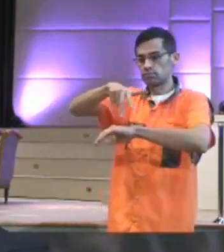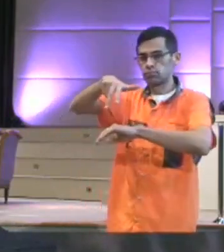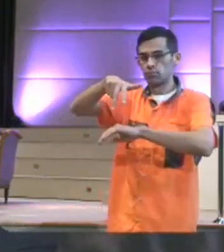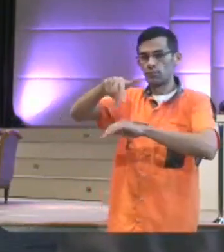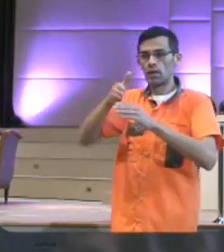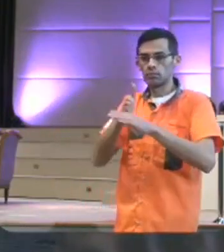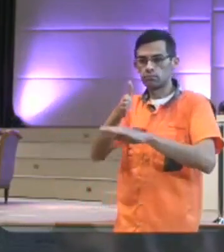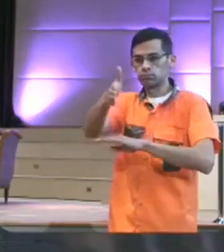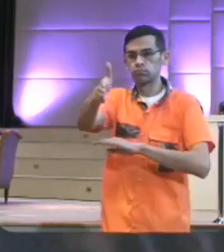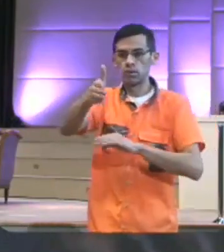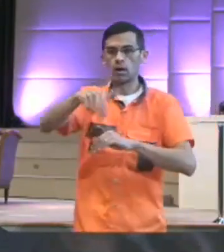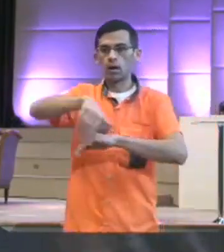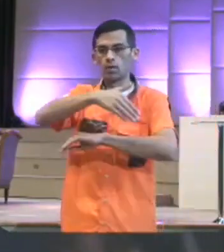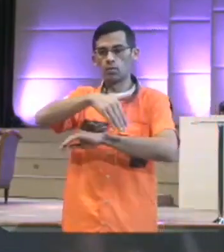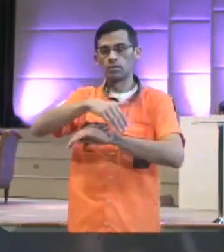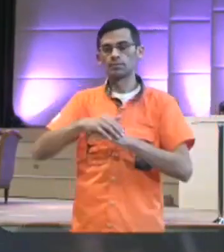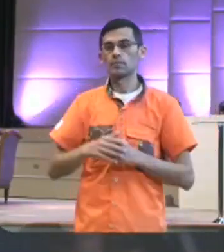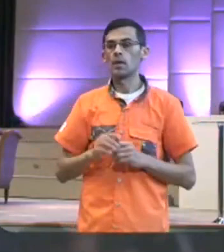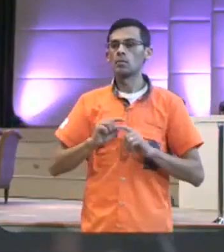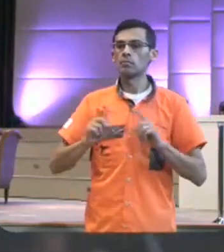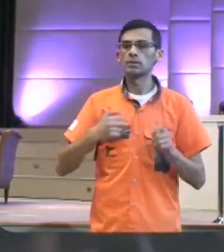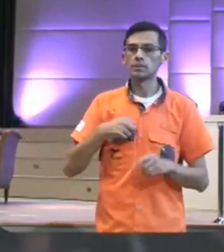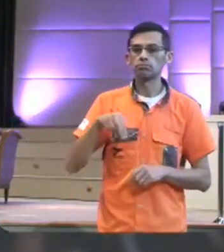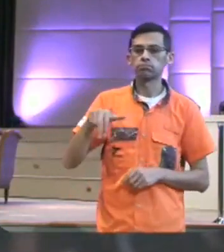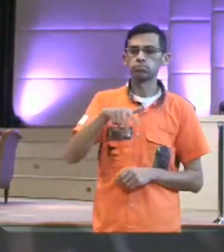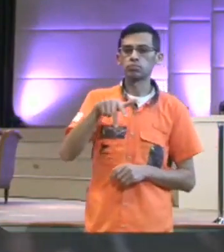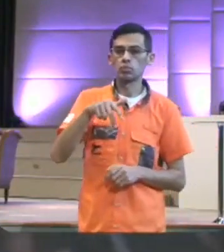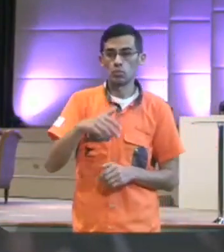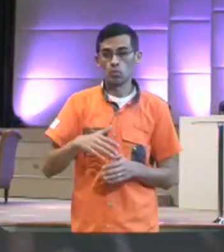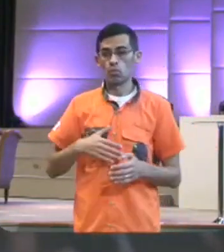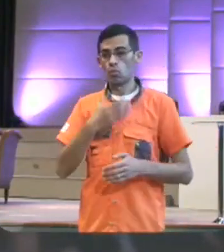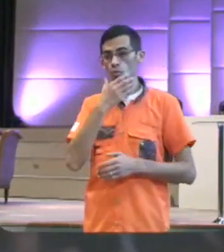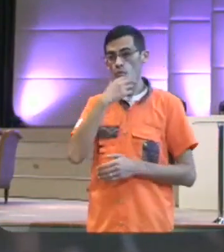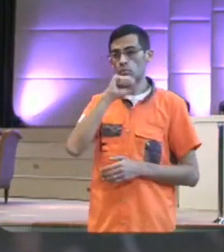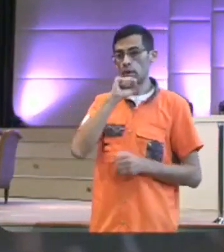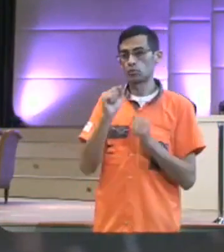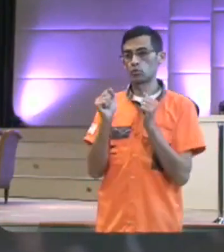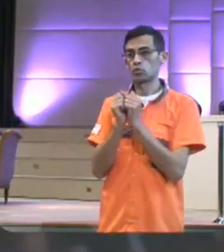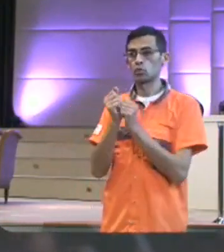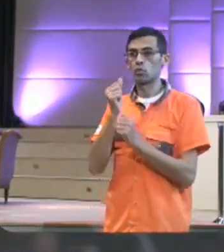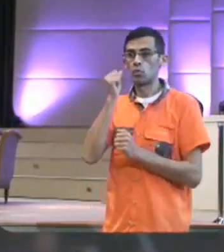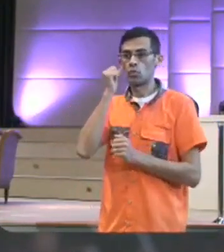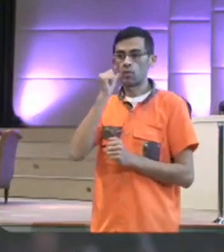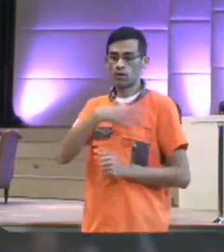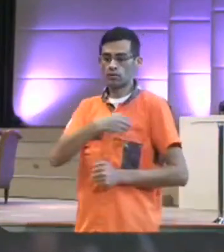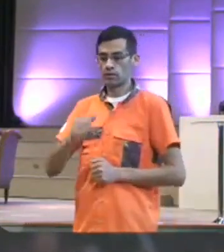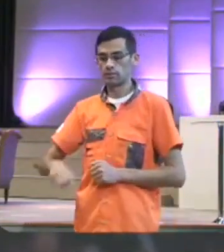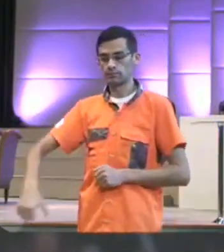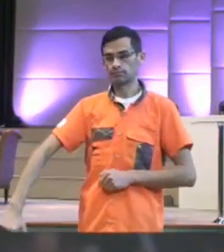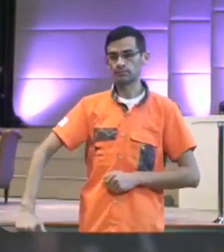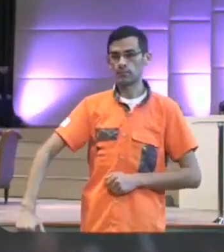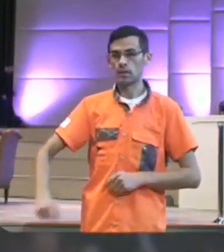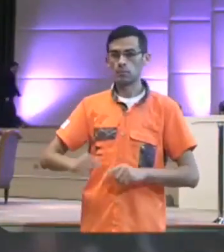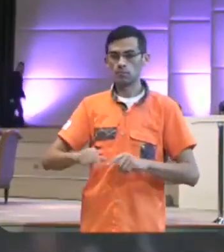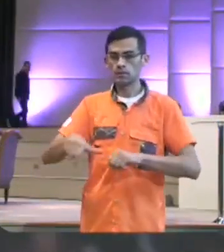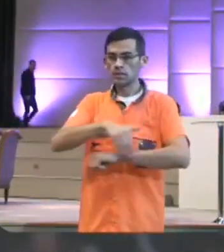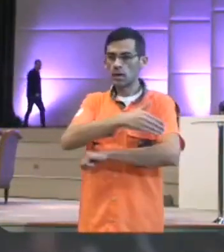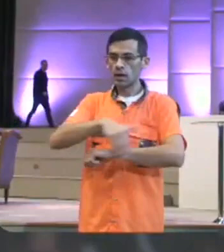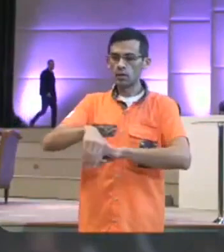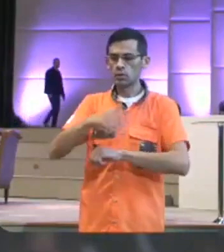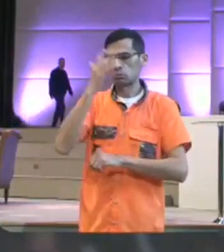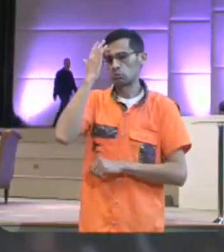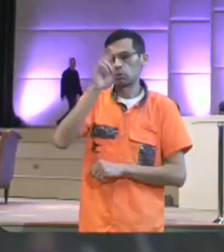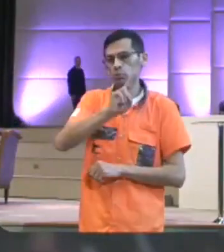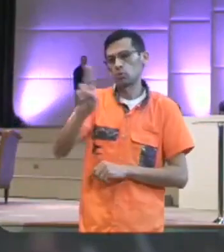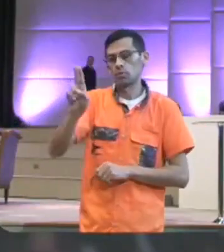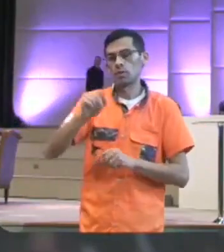atravessar a rua. E estava lá o papai com uma filhinha. E aquela rua, era, não me lembro qual era